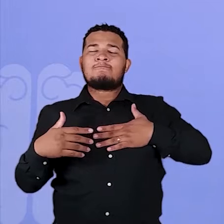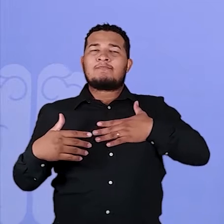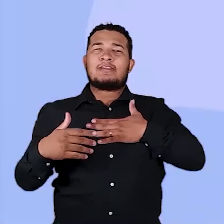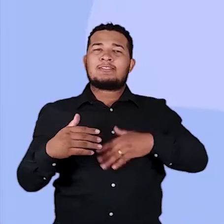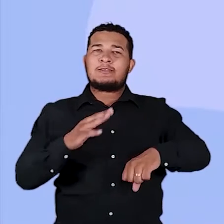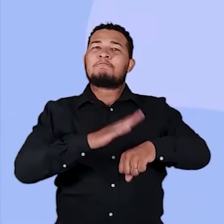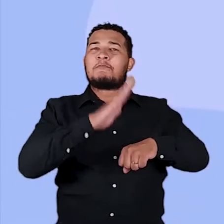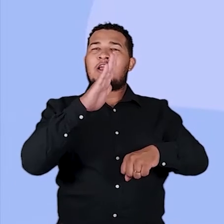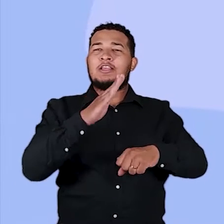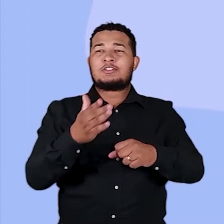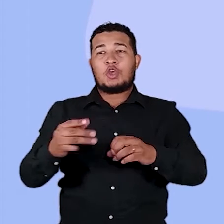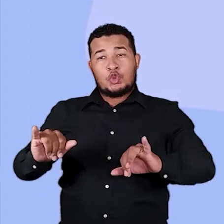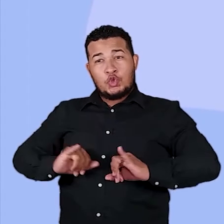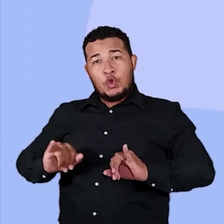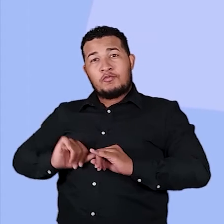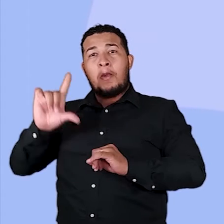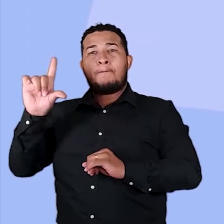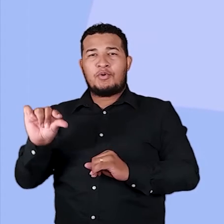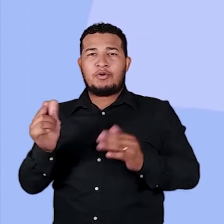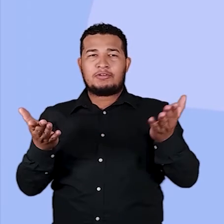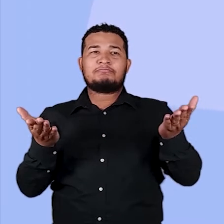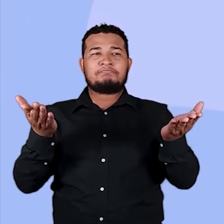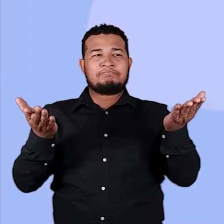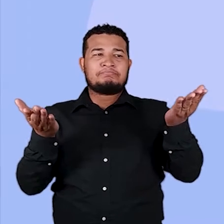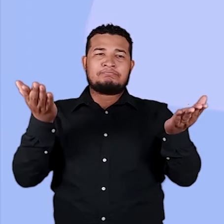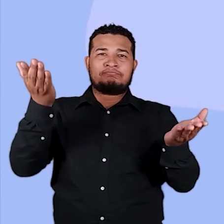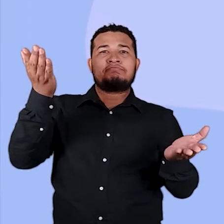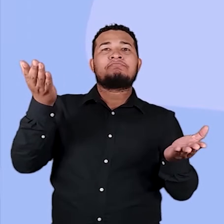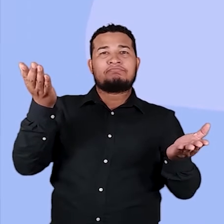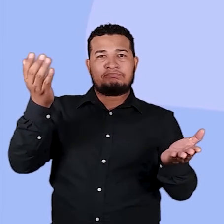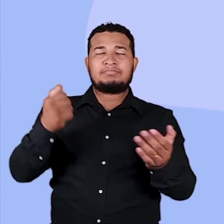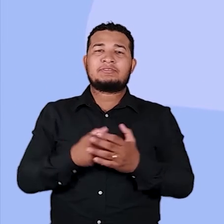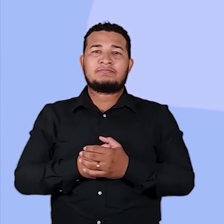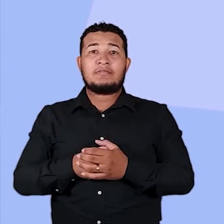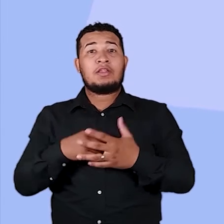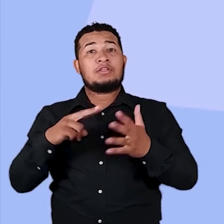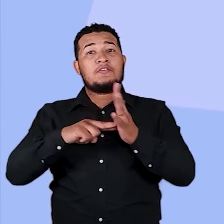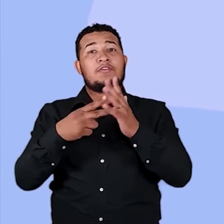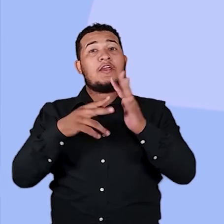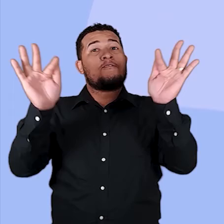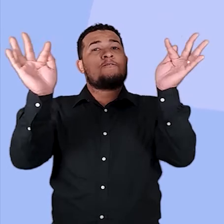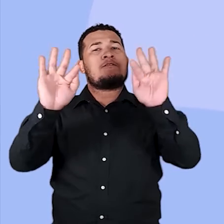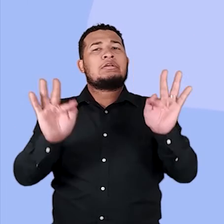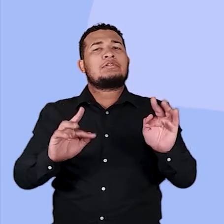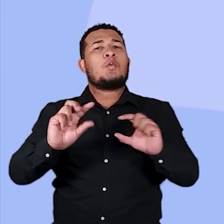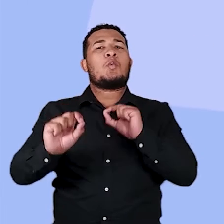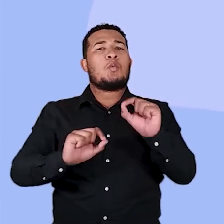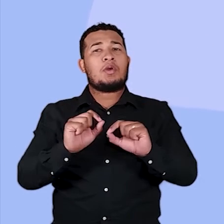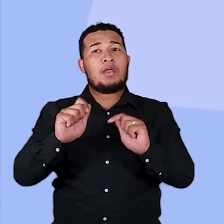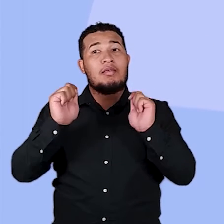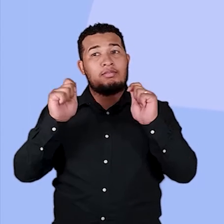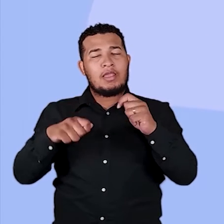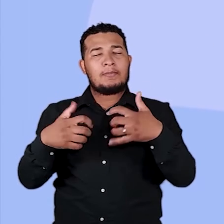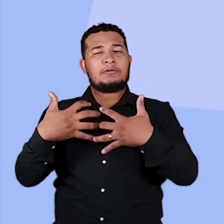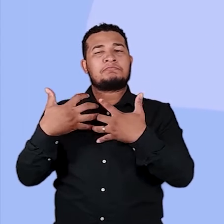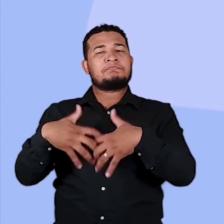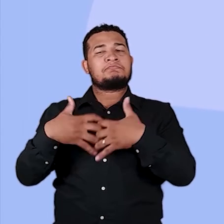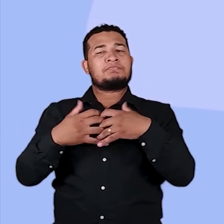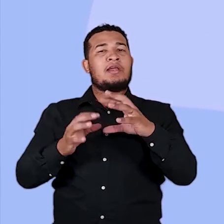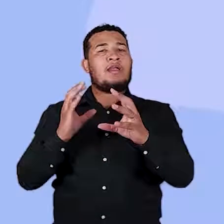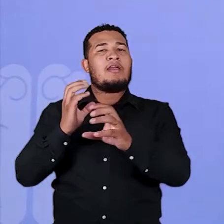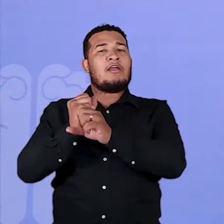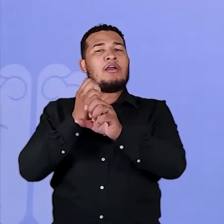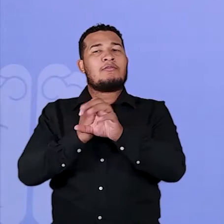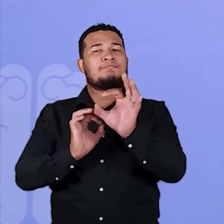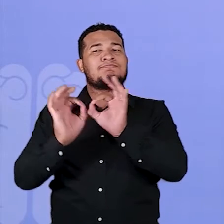menos dor. O que isso quer dizer? Para o Bentham, gente, a felicidade é uma coisa que pode ser